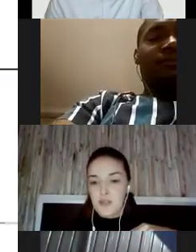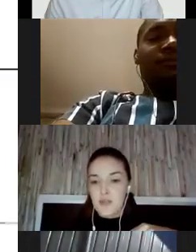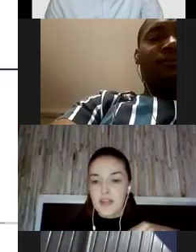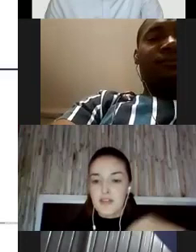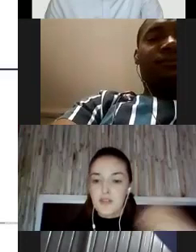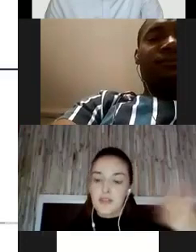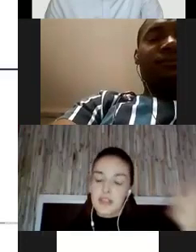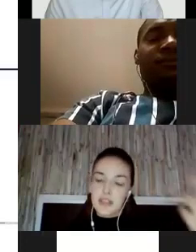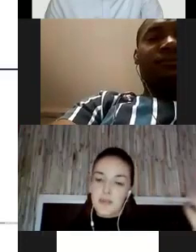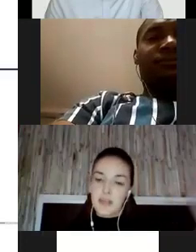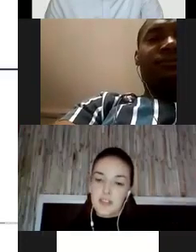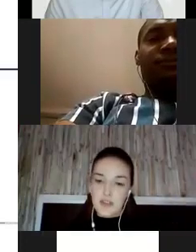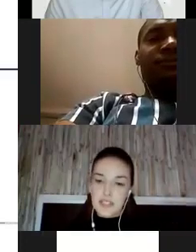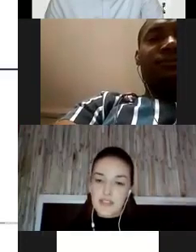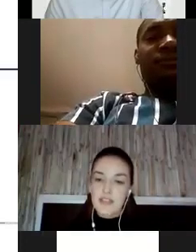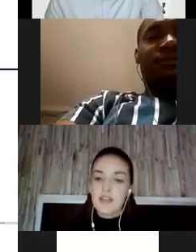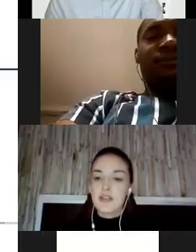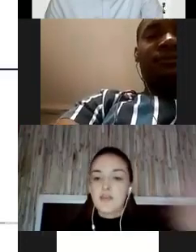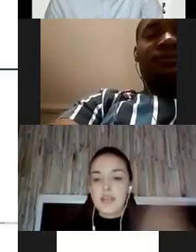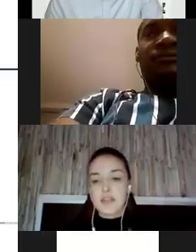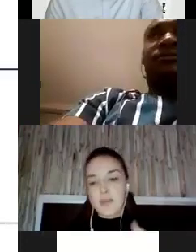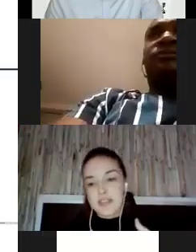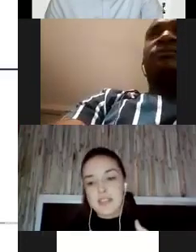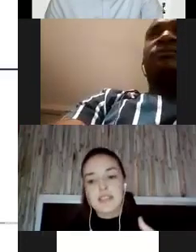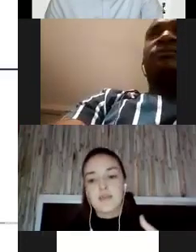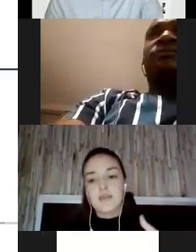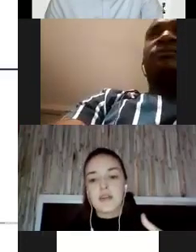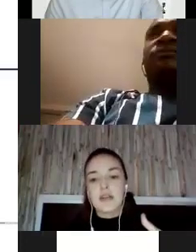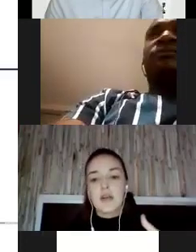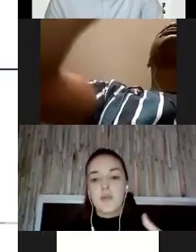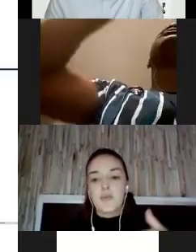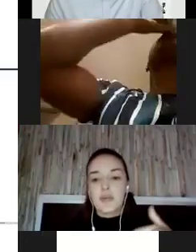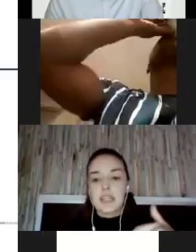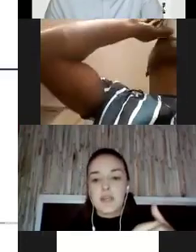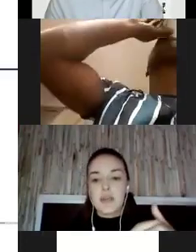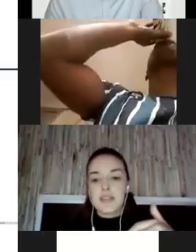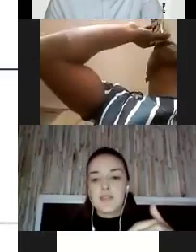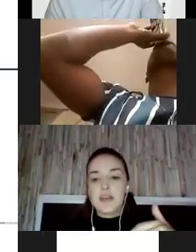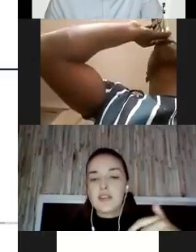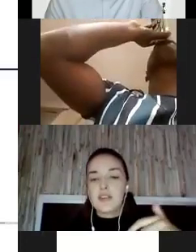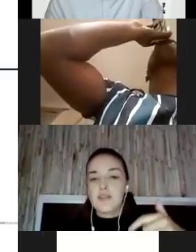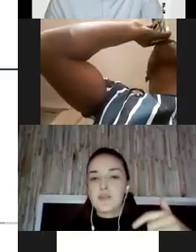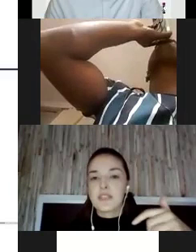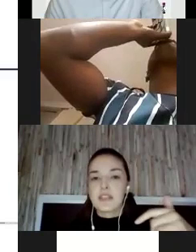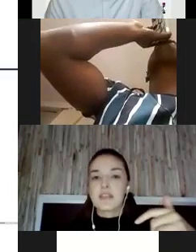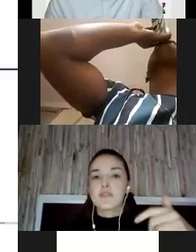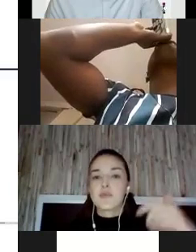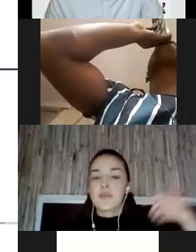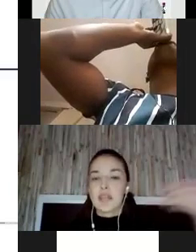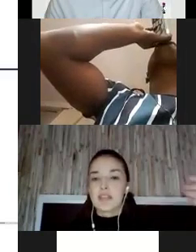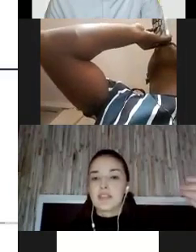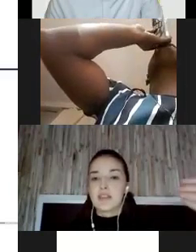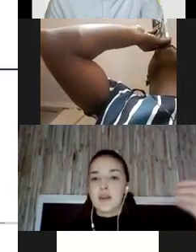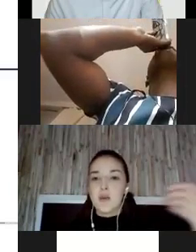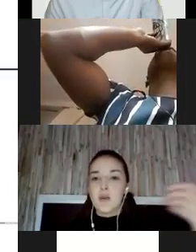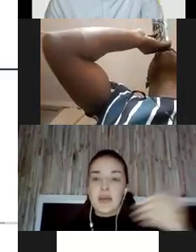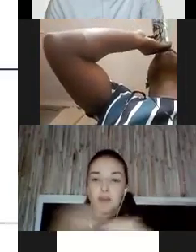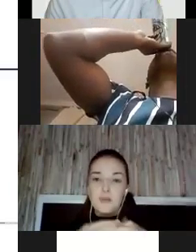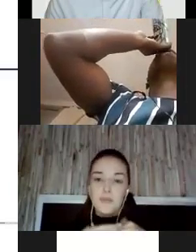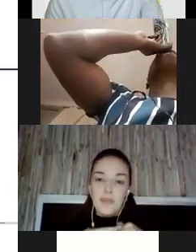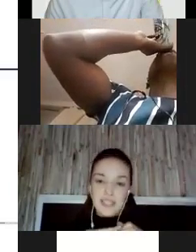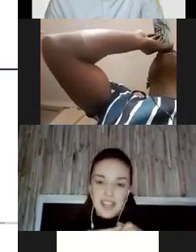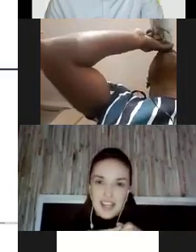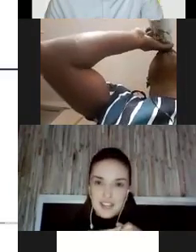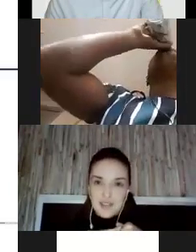baixo, uma granulometria mais grossa do que na parte de cima. Porque na parte de baixo ela foi depositada num ambiente